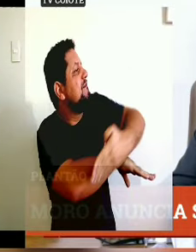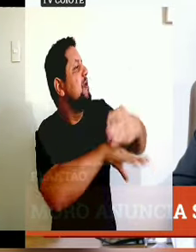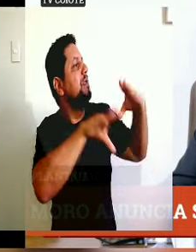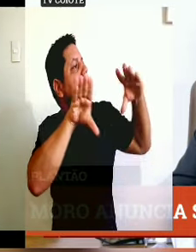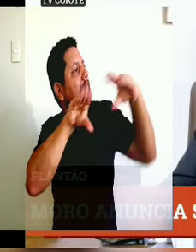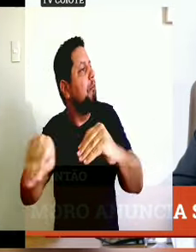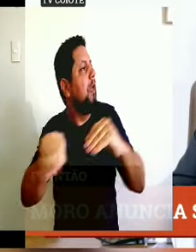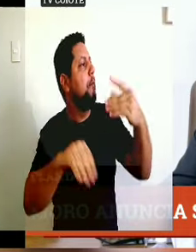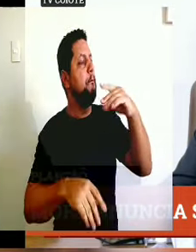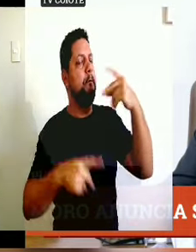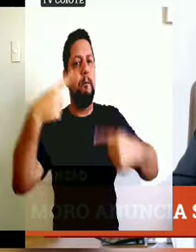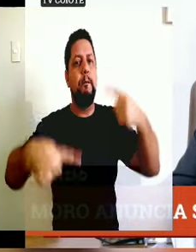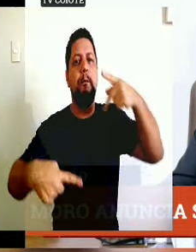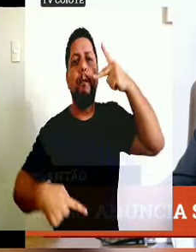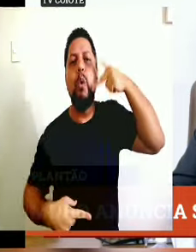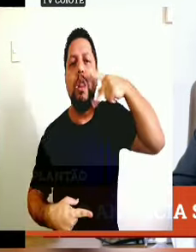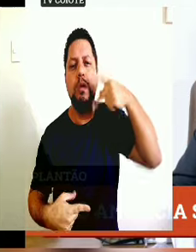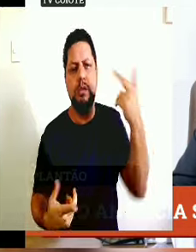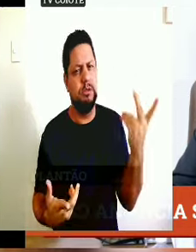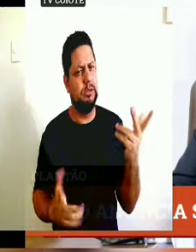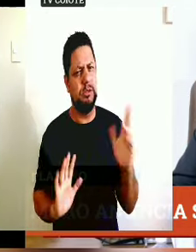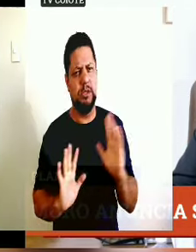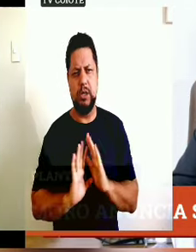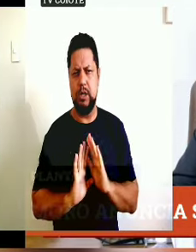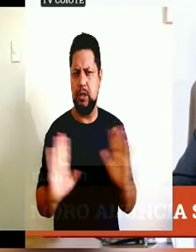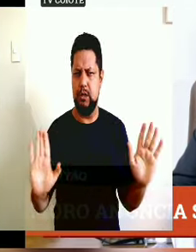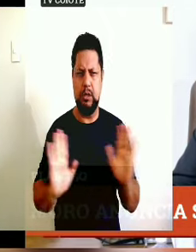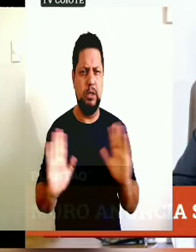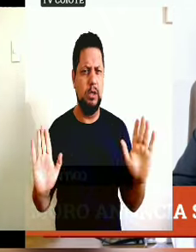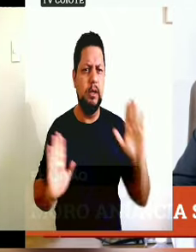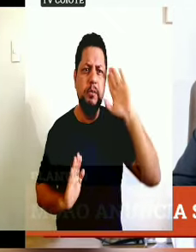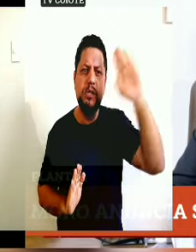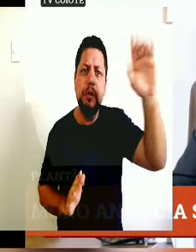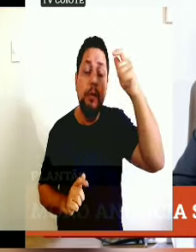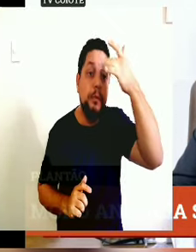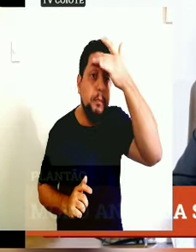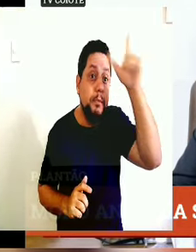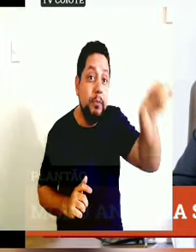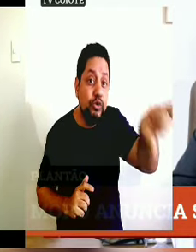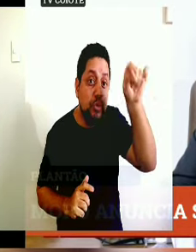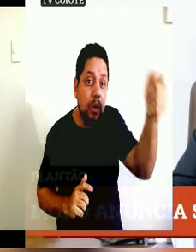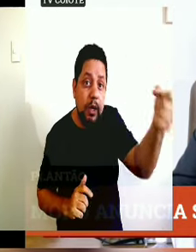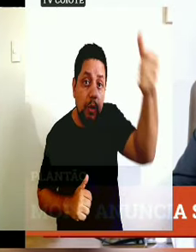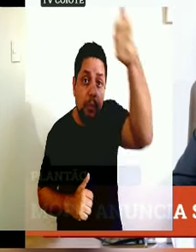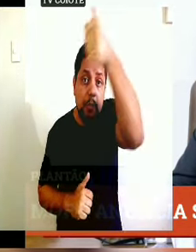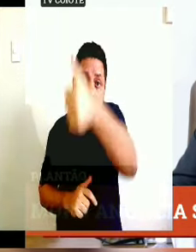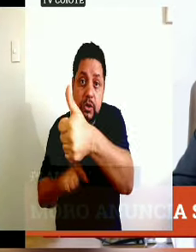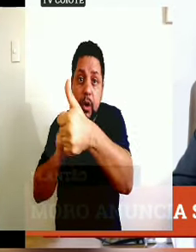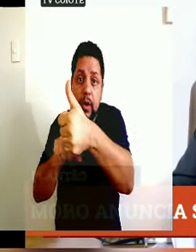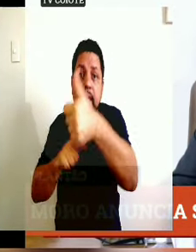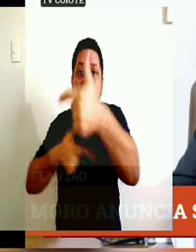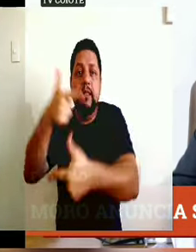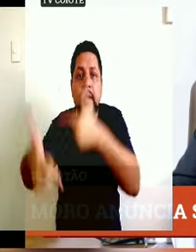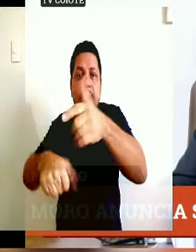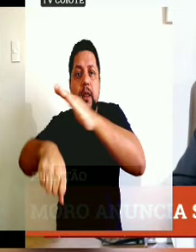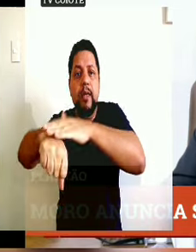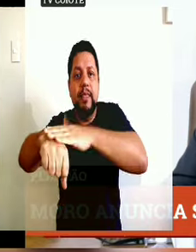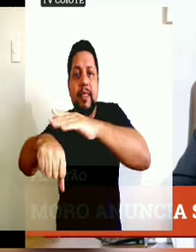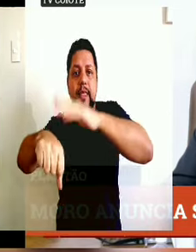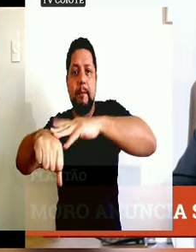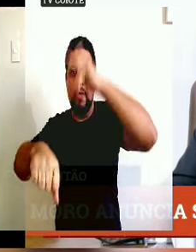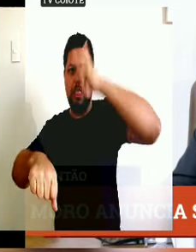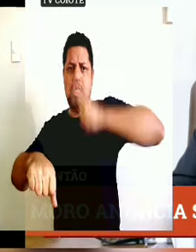pensa isso, que seja indicado alguém que possa realizar um trabalho autônomo, independente, alguém